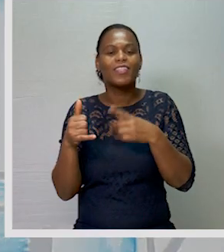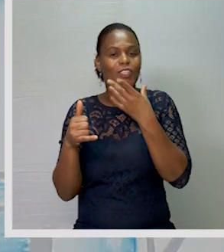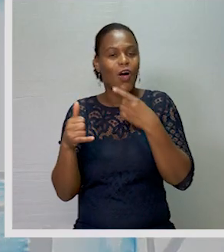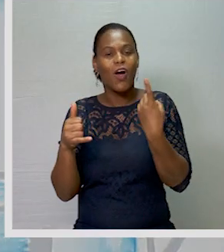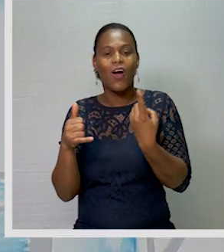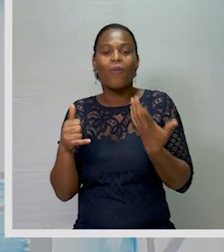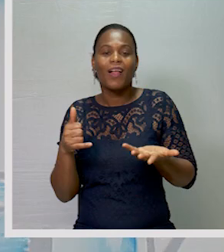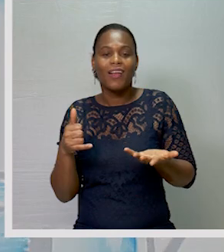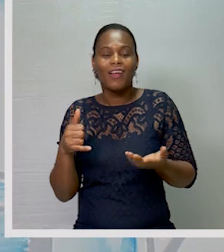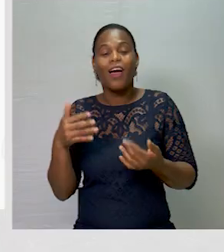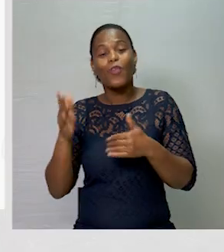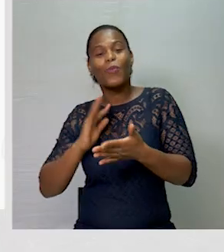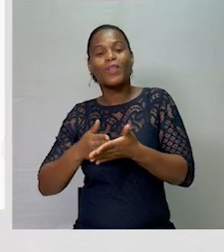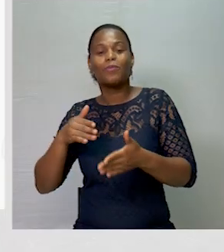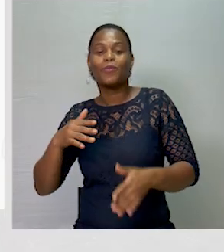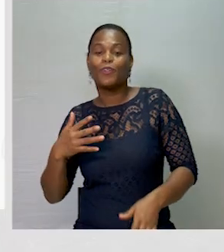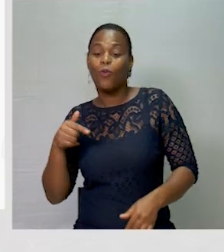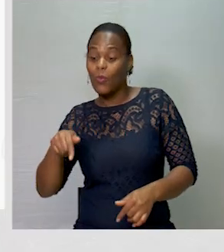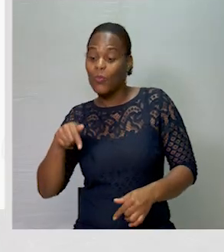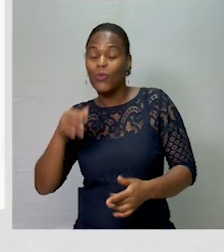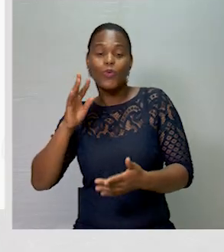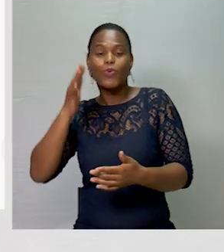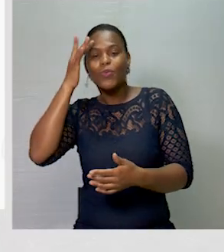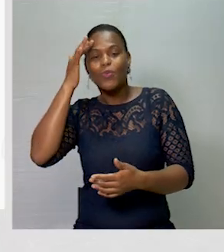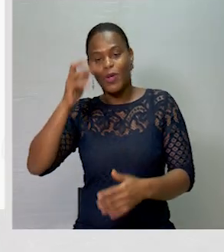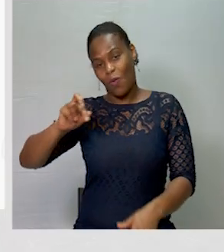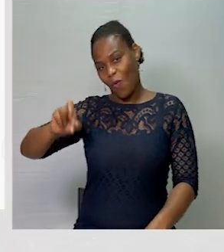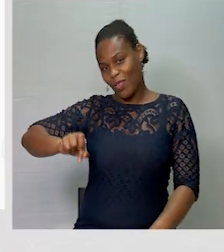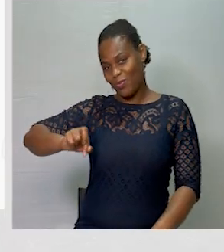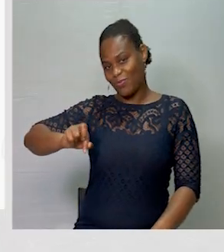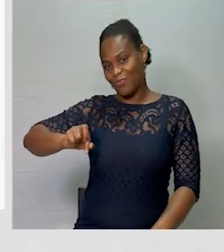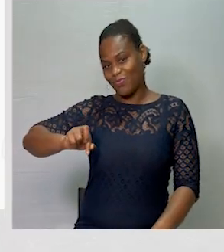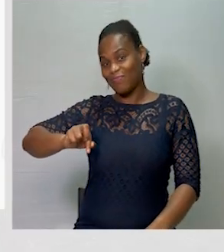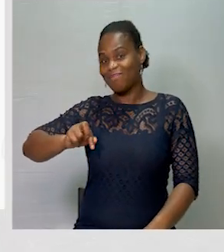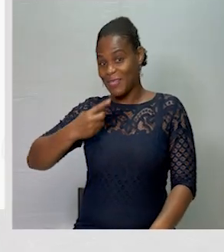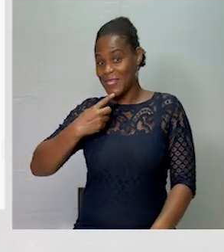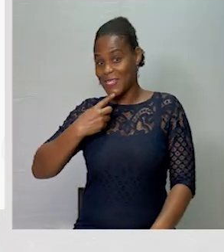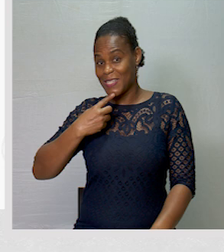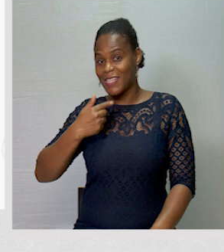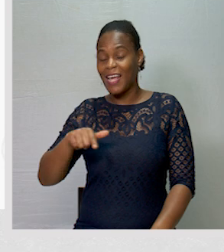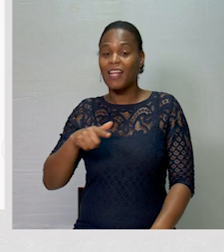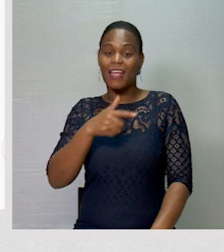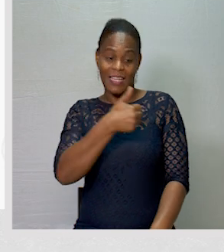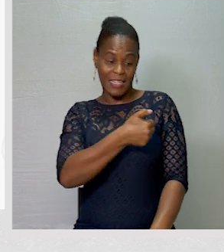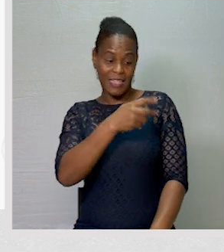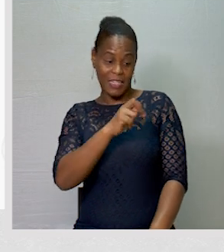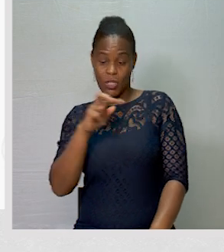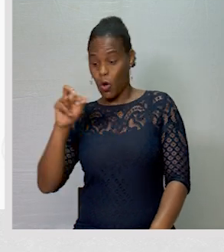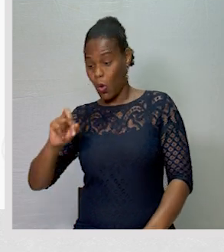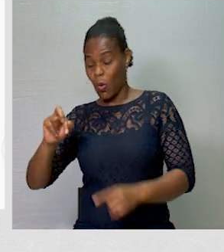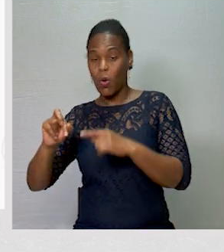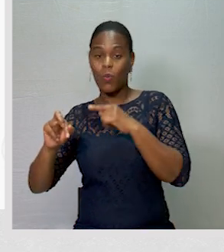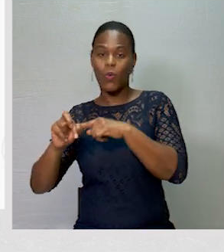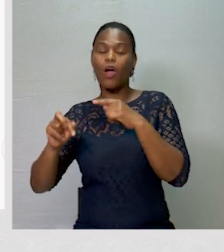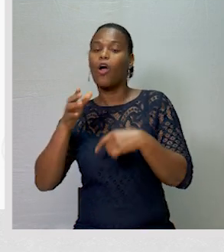Mais uma vez, sozinhos. E por último, o algarismo 8 em 538